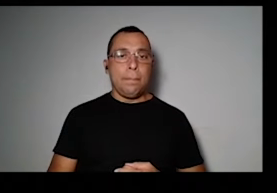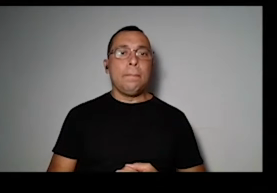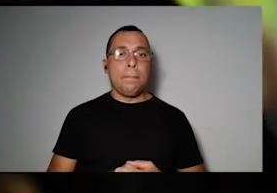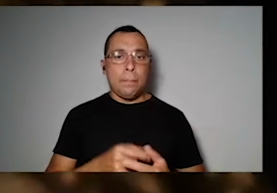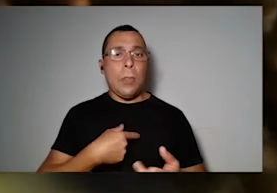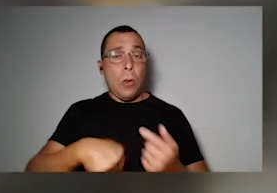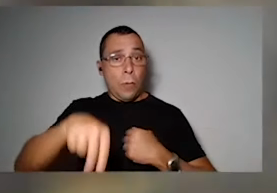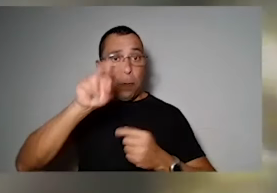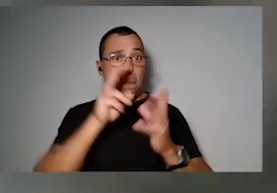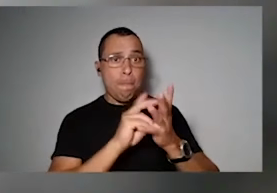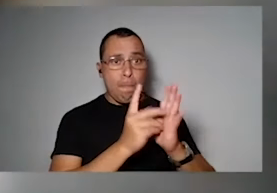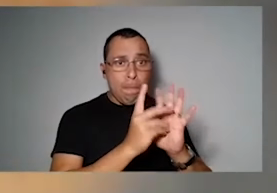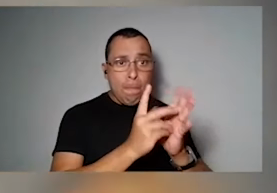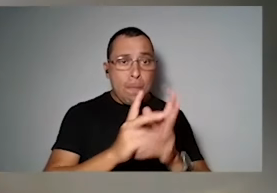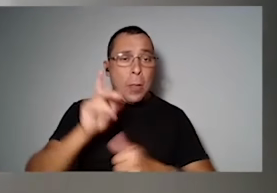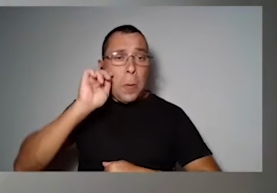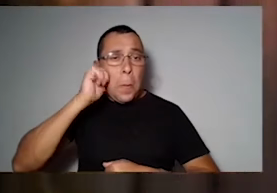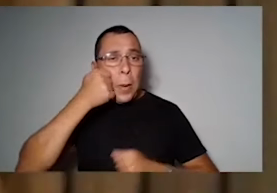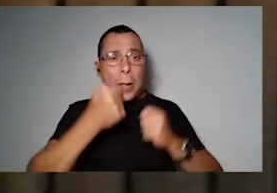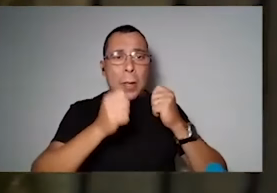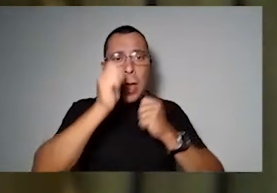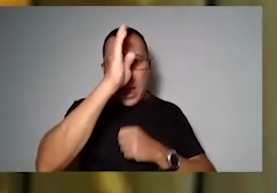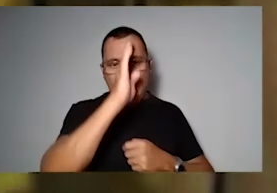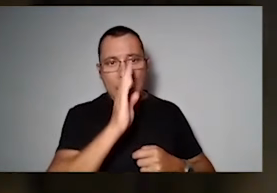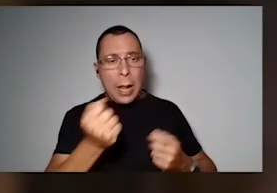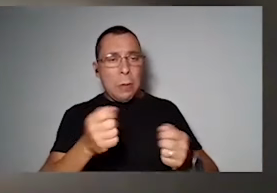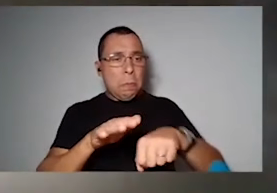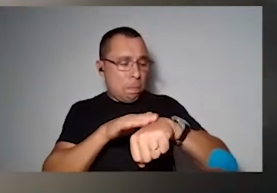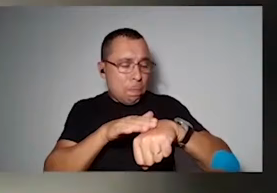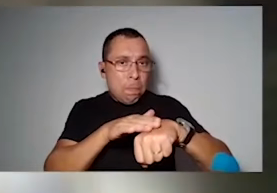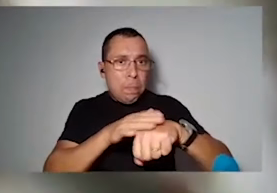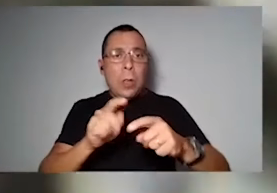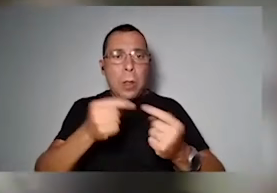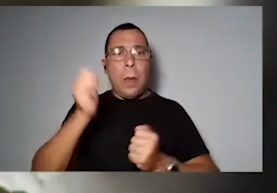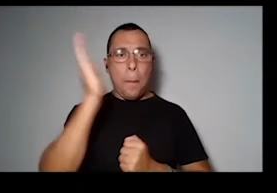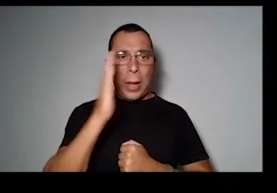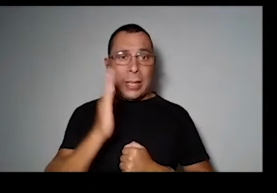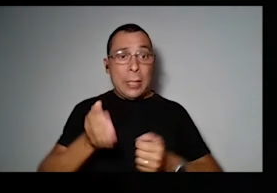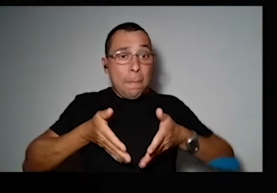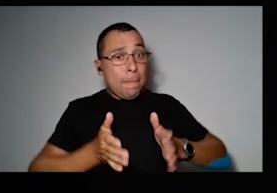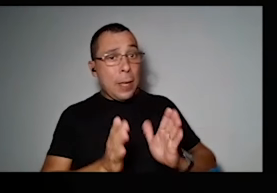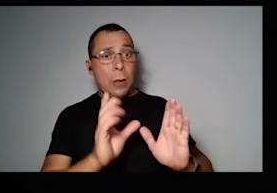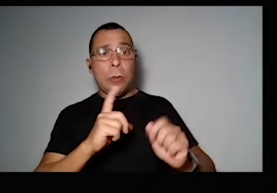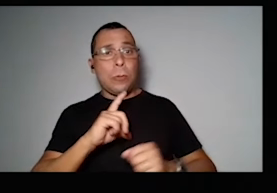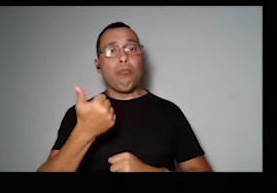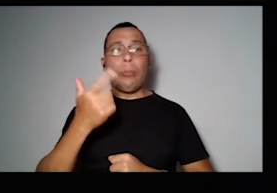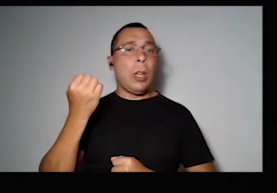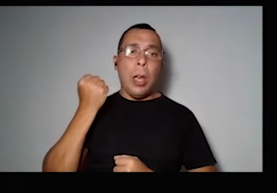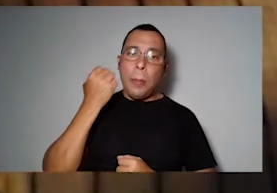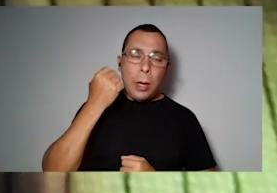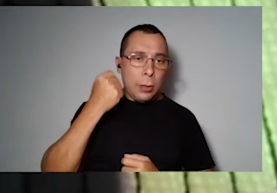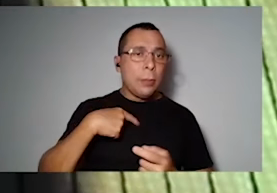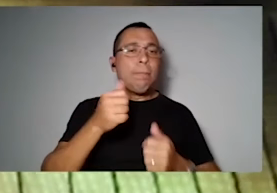Sou angolano, africano, índio, riquenho, mexicano, preto, amarelo, pardo, sou mistura, brasileiro nato. Isso não